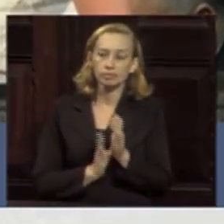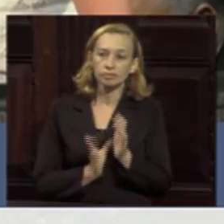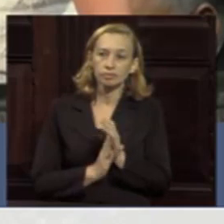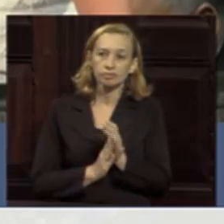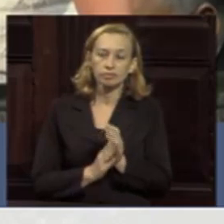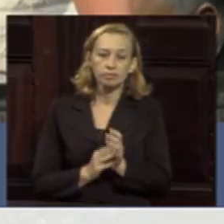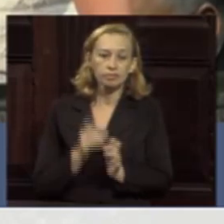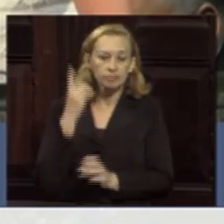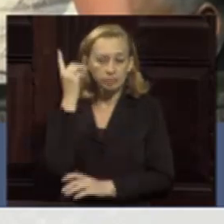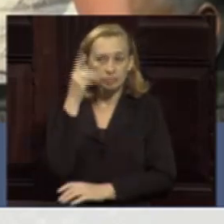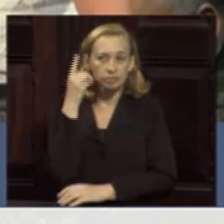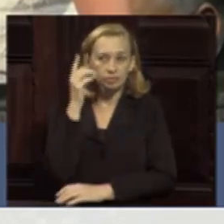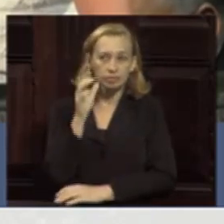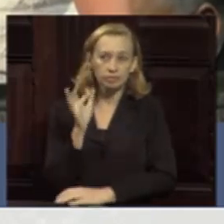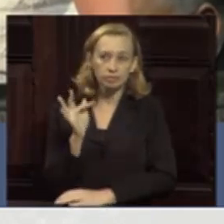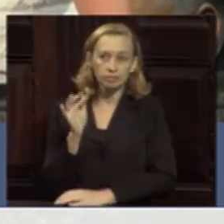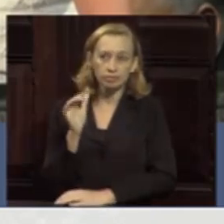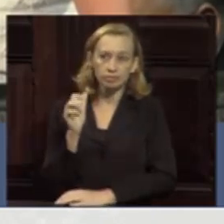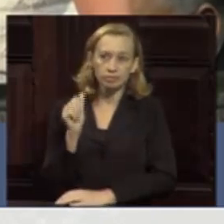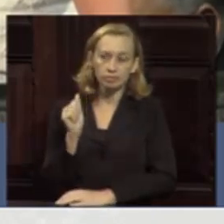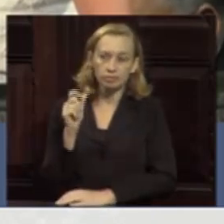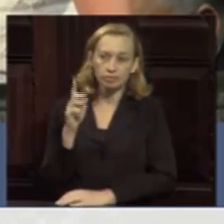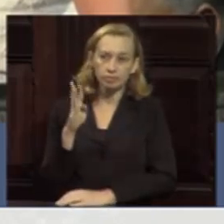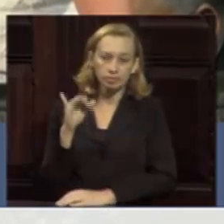deputado Fábio Silva,